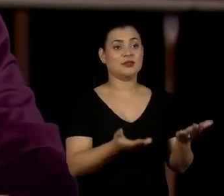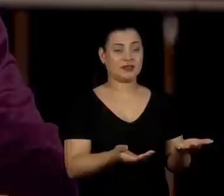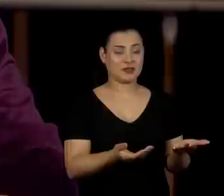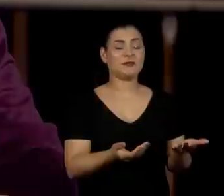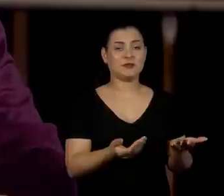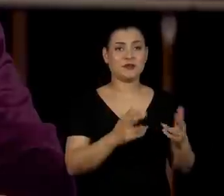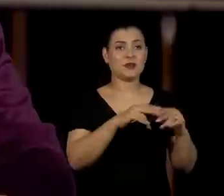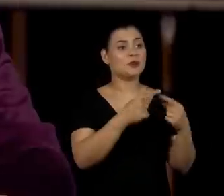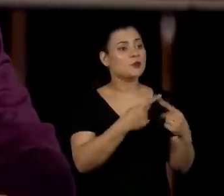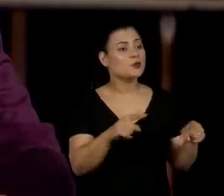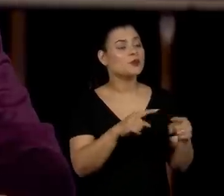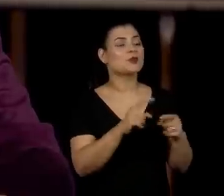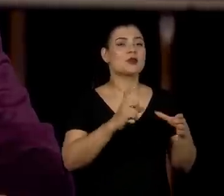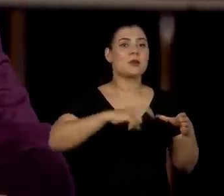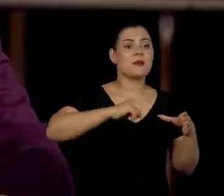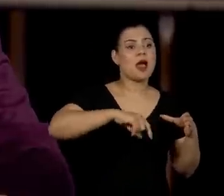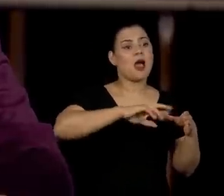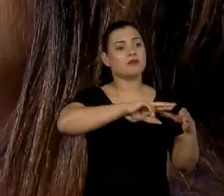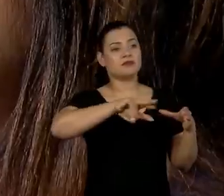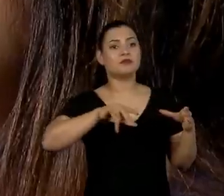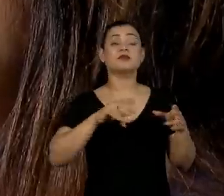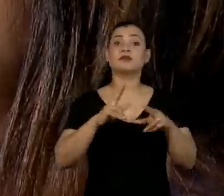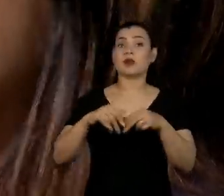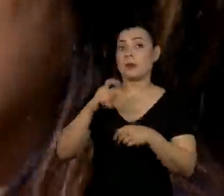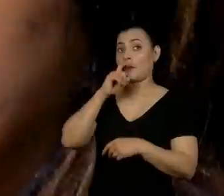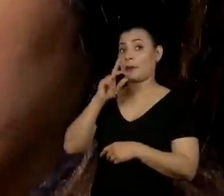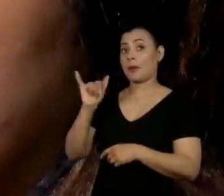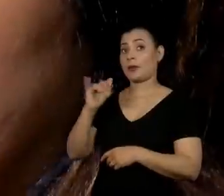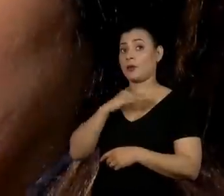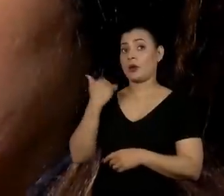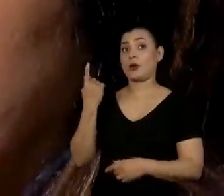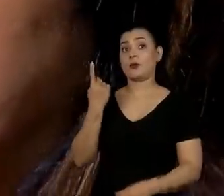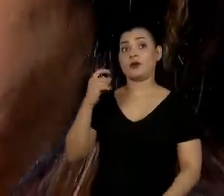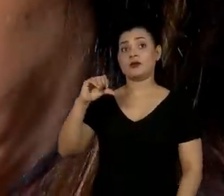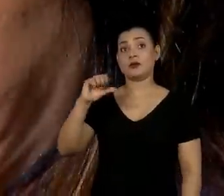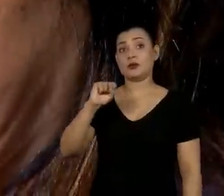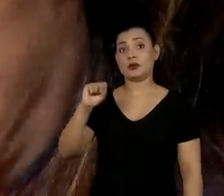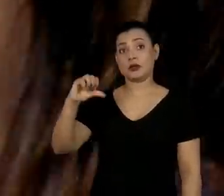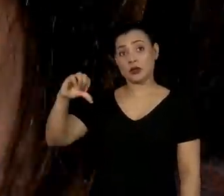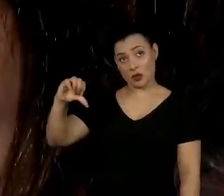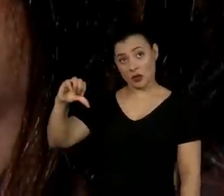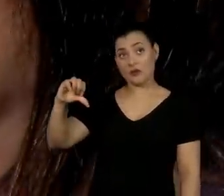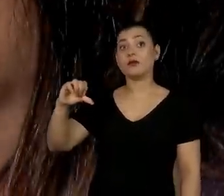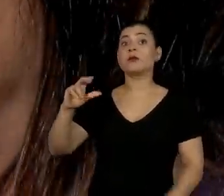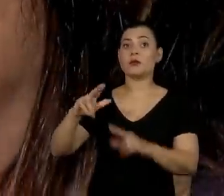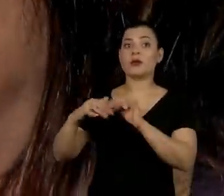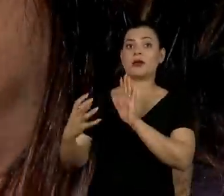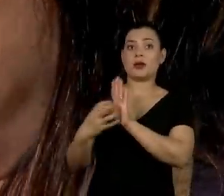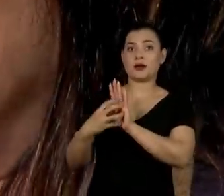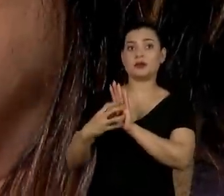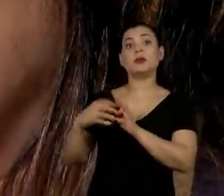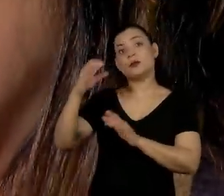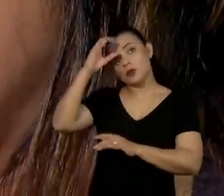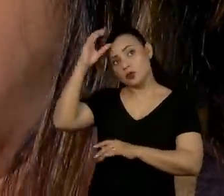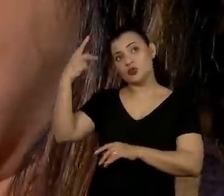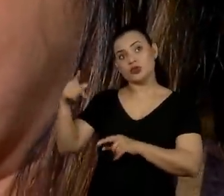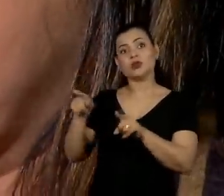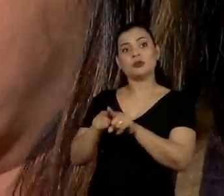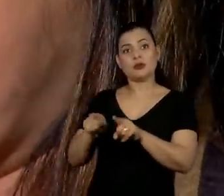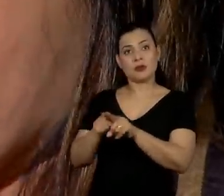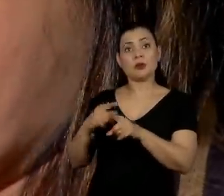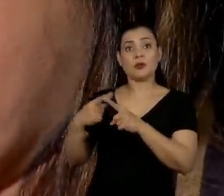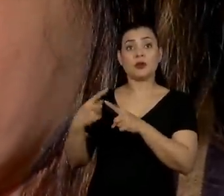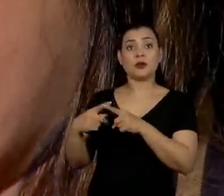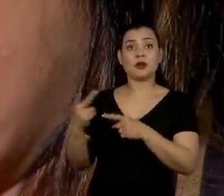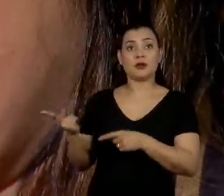da música dos vinis de tudo e ele morreu em 89 com AIDS ele o meu tio porque